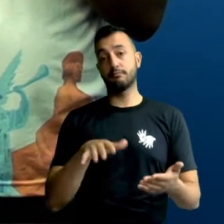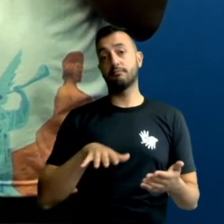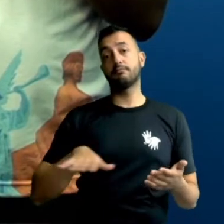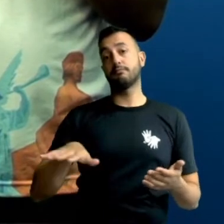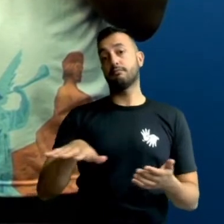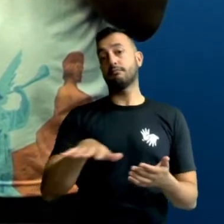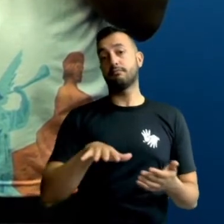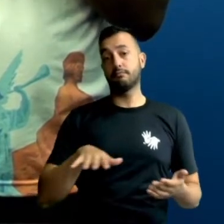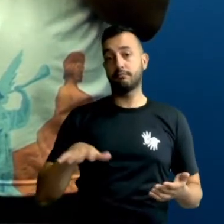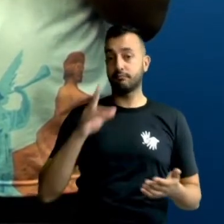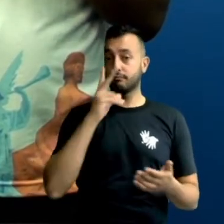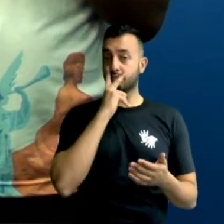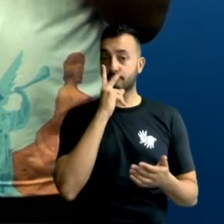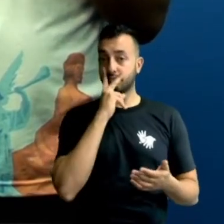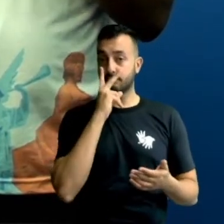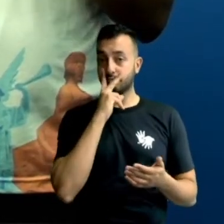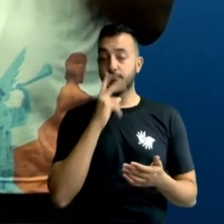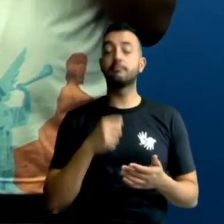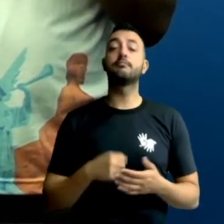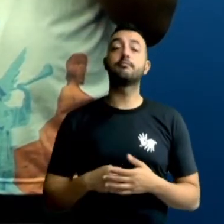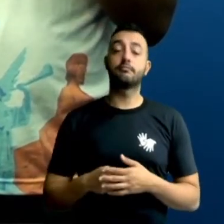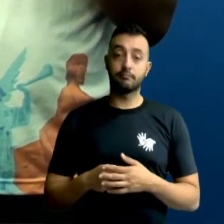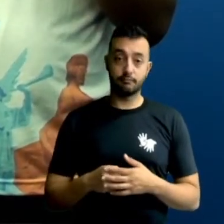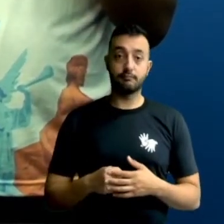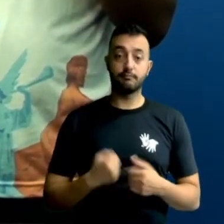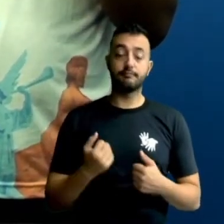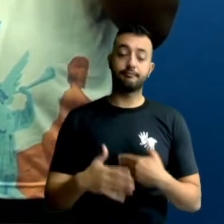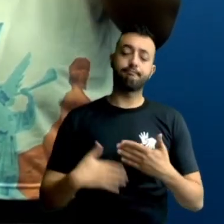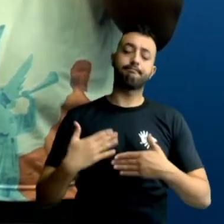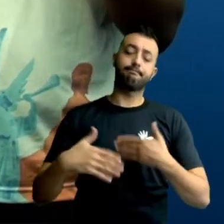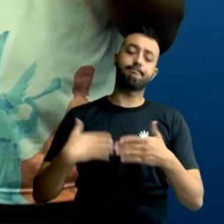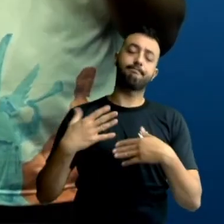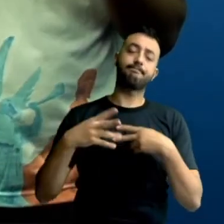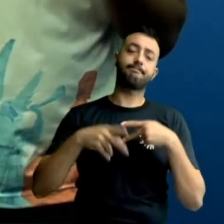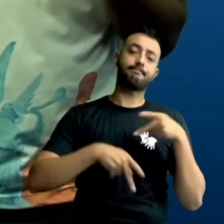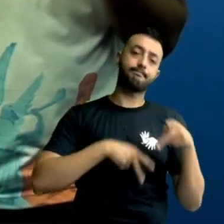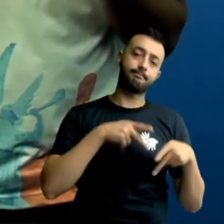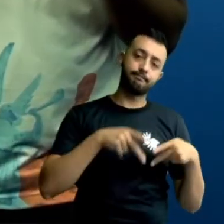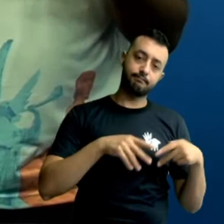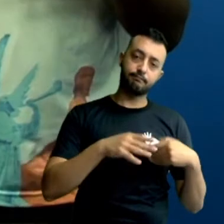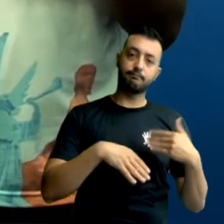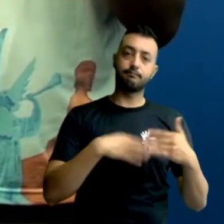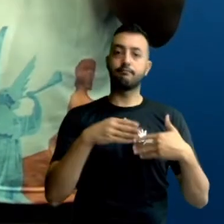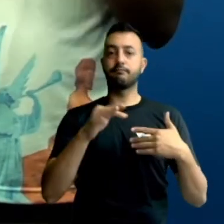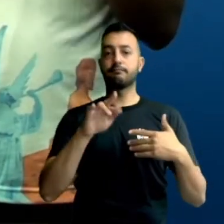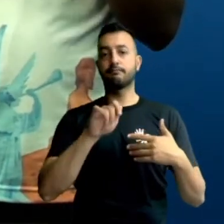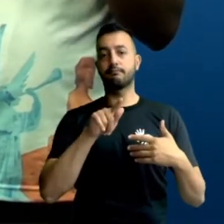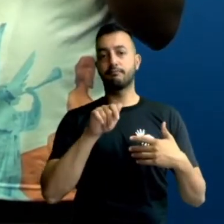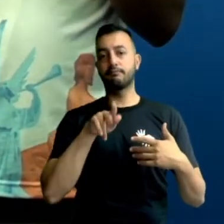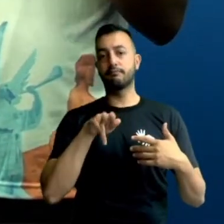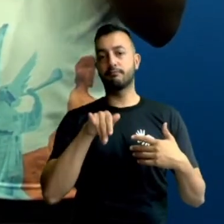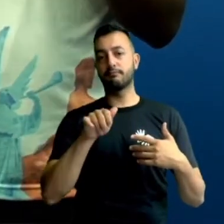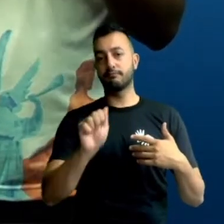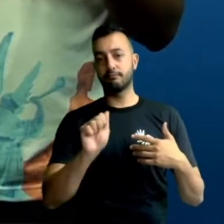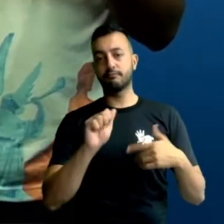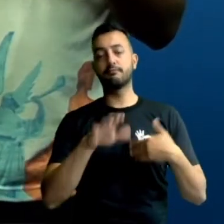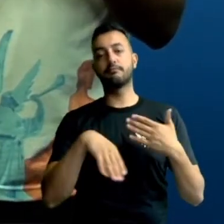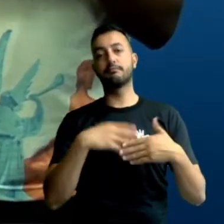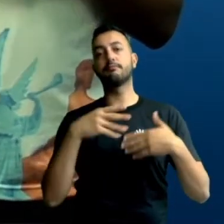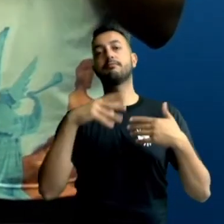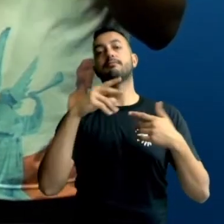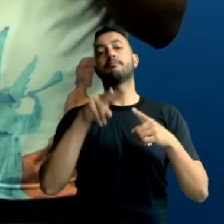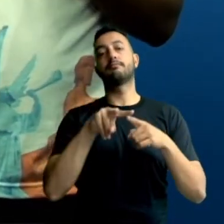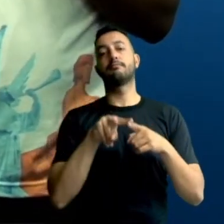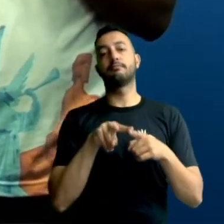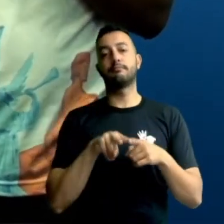região, a Vitória de Santo Antão, né, ela saiu evoluindo, ela saiu de povoação à freguesia e, posteriormente, à vila,